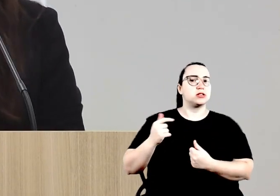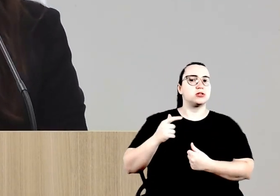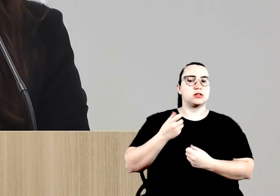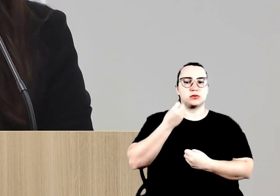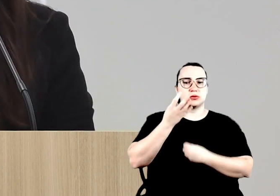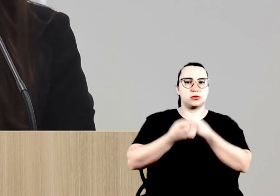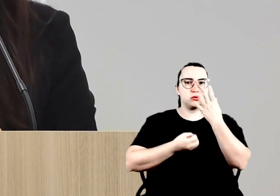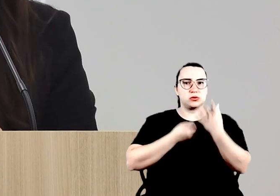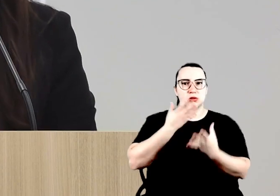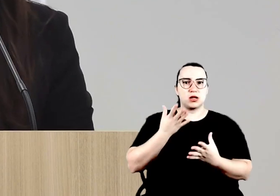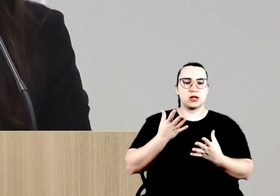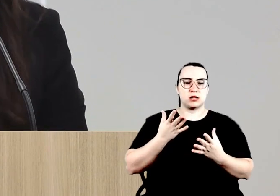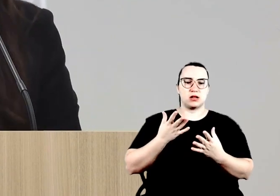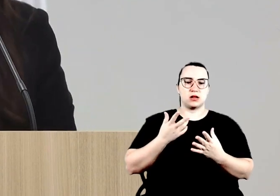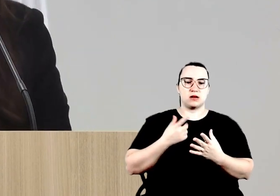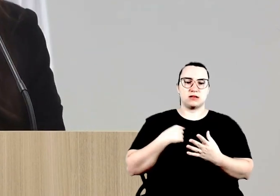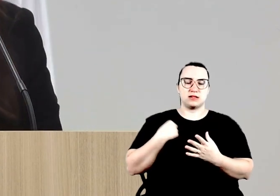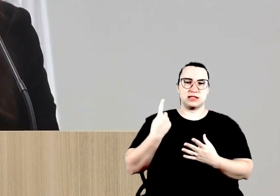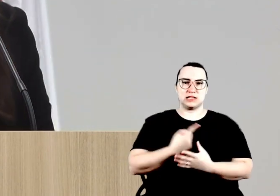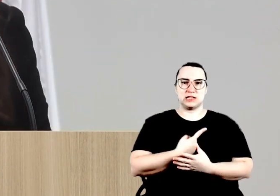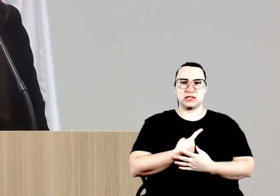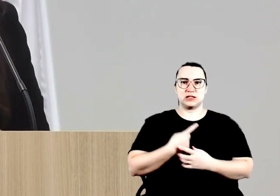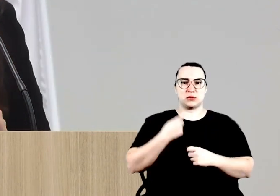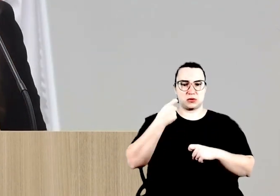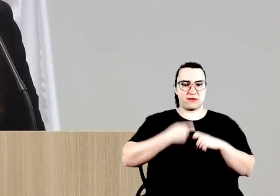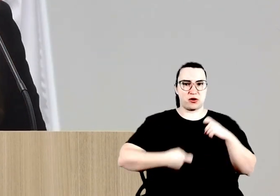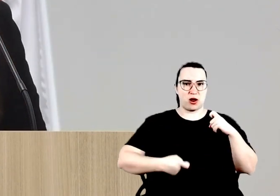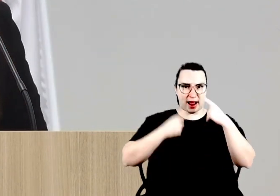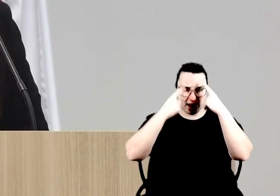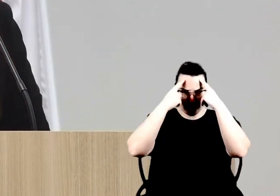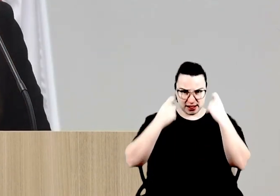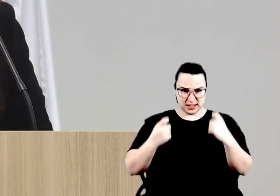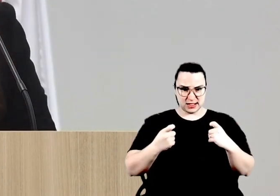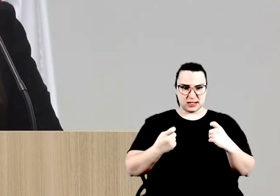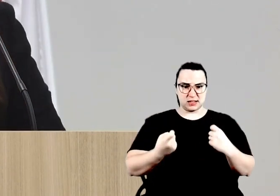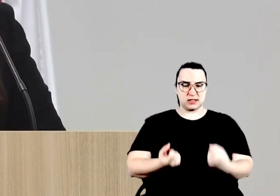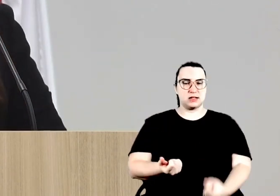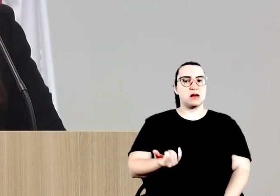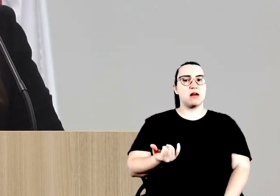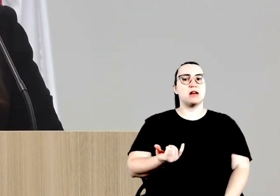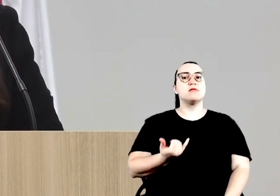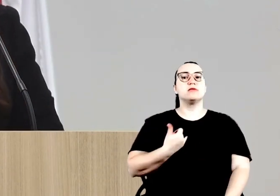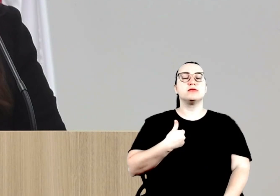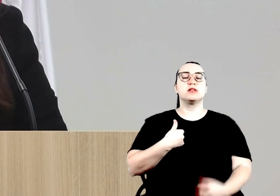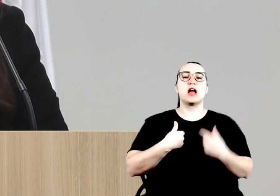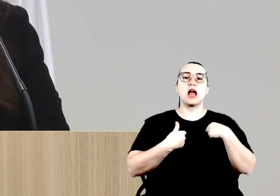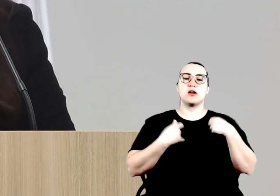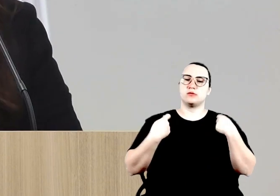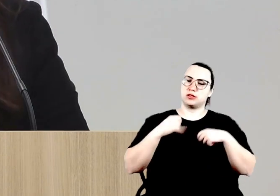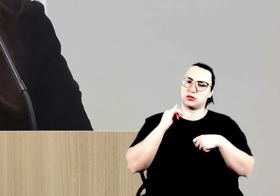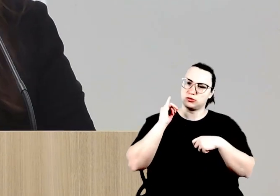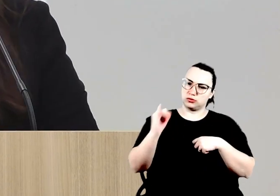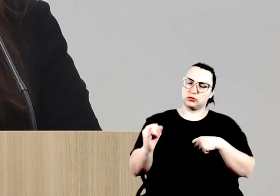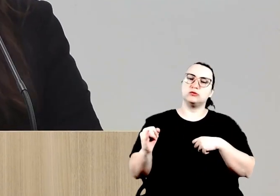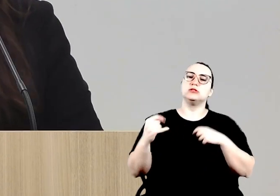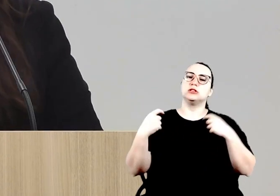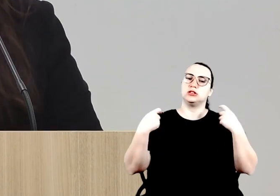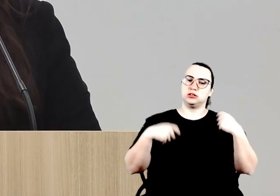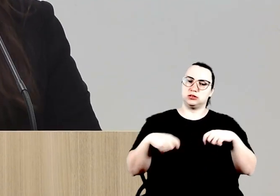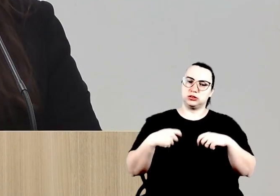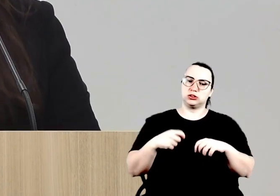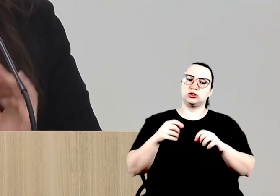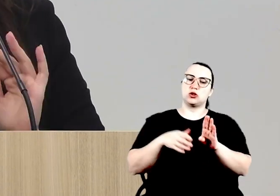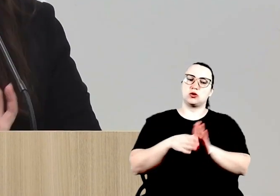revelação espontânea para a gente de uma violência sexual, de comunicar à autoridade policial e conselho